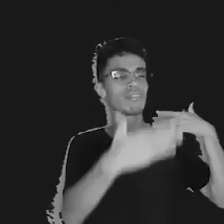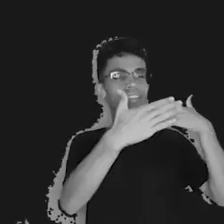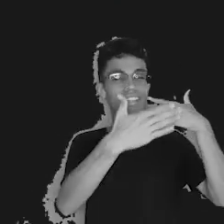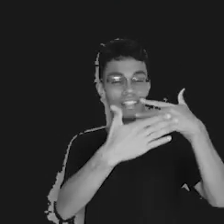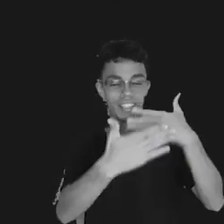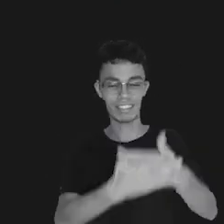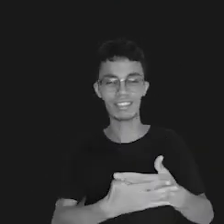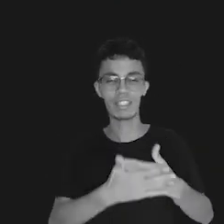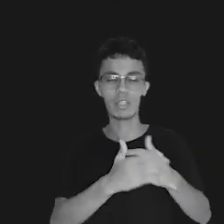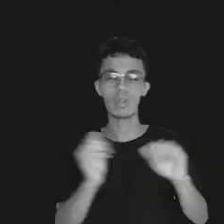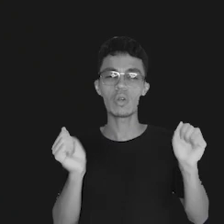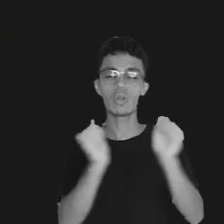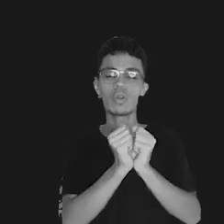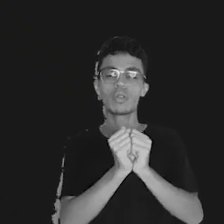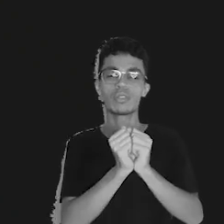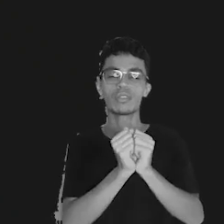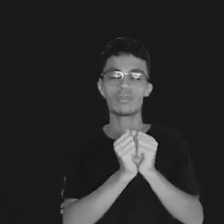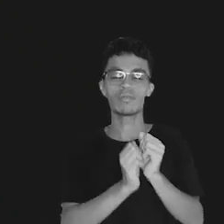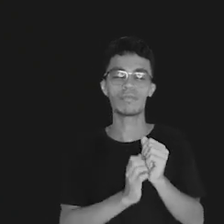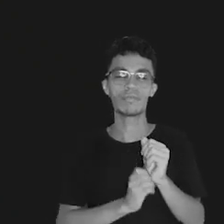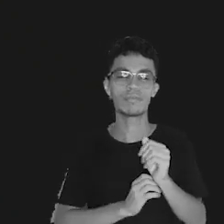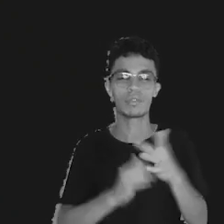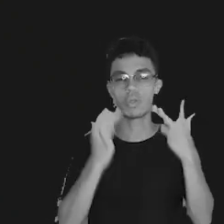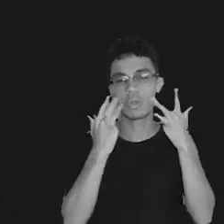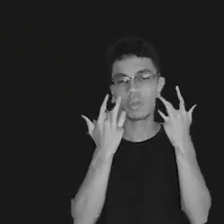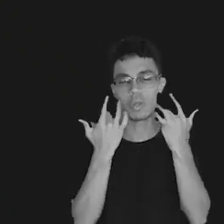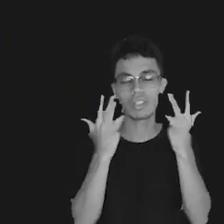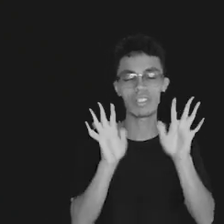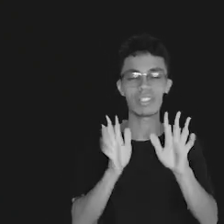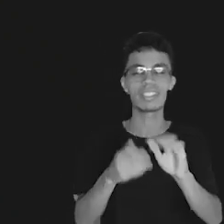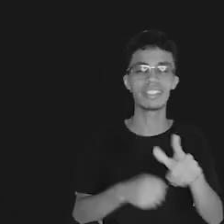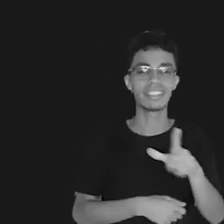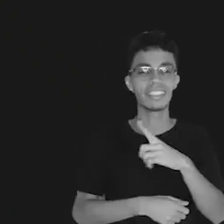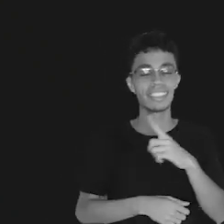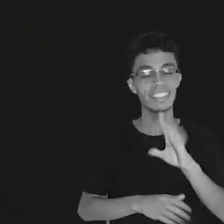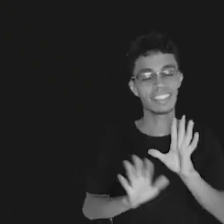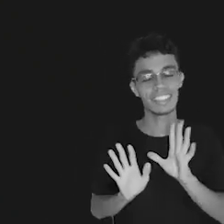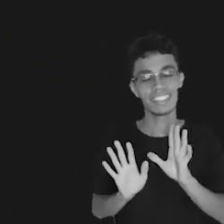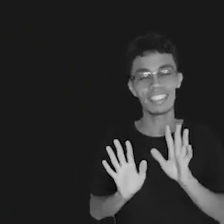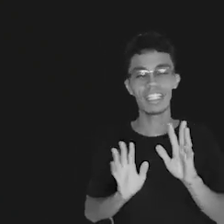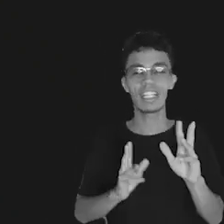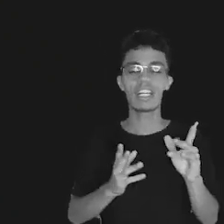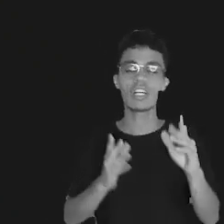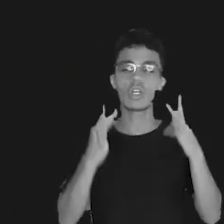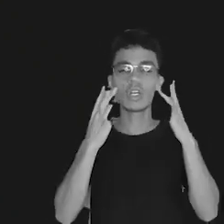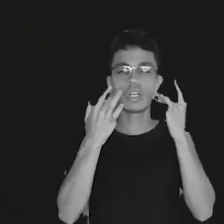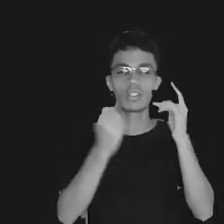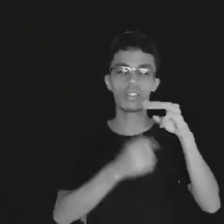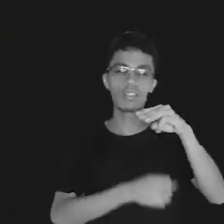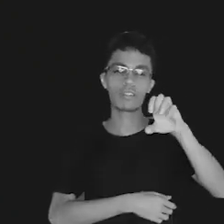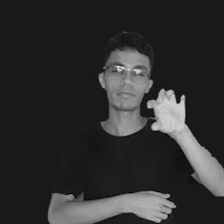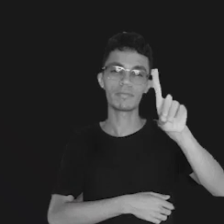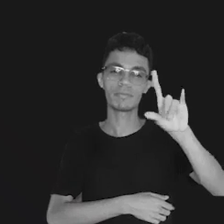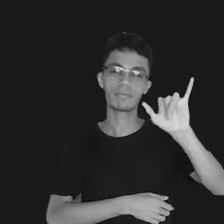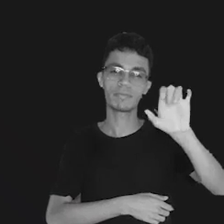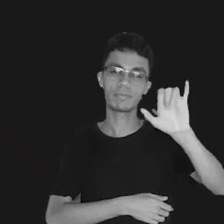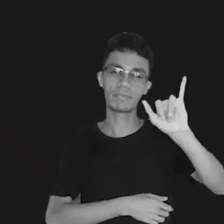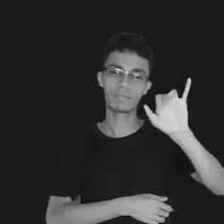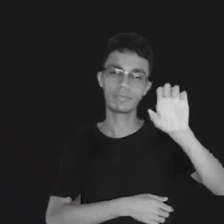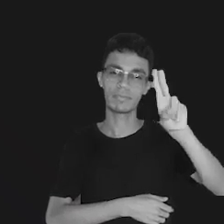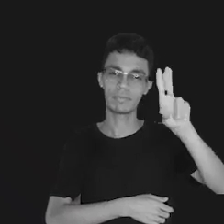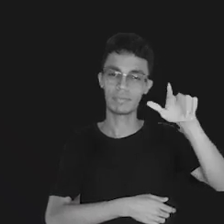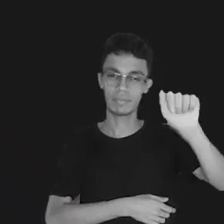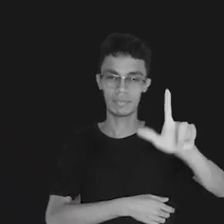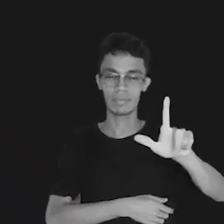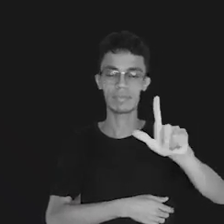comédia dell'arte, com teatro de máscaras, e eu tenho um pouco um pé no teatro medieval, um pouquinho depois, mas ainda tem